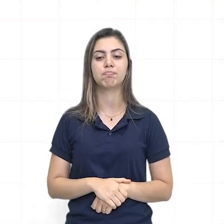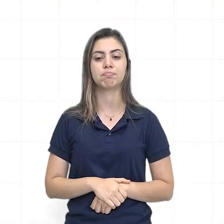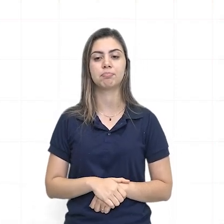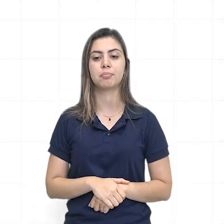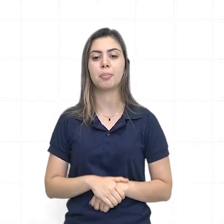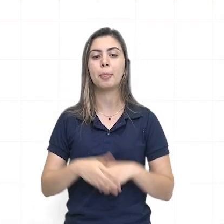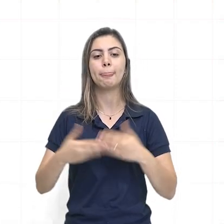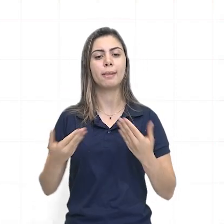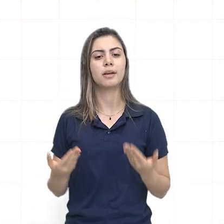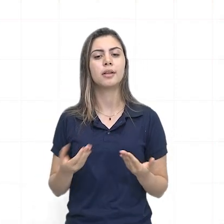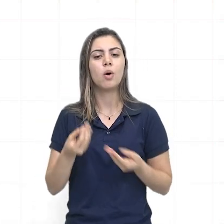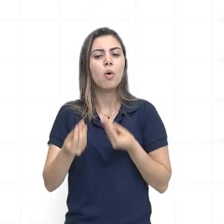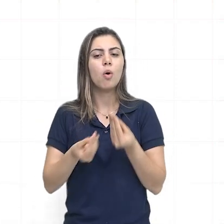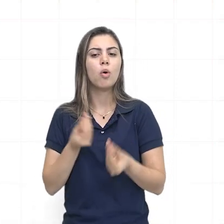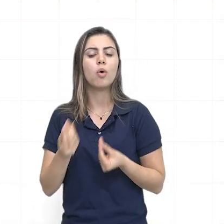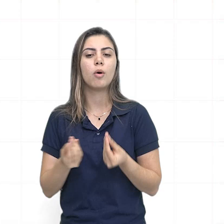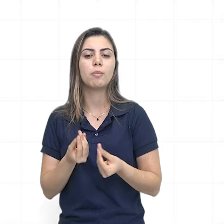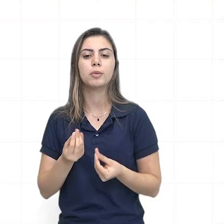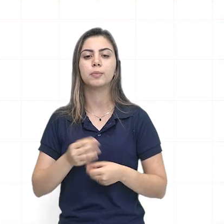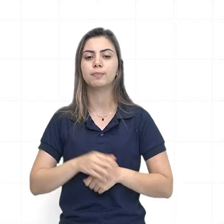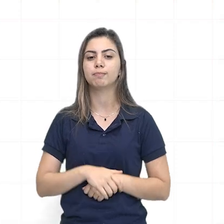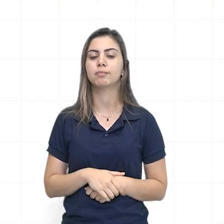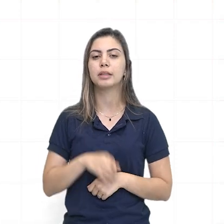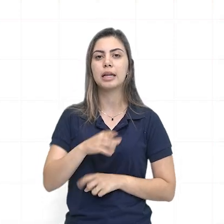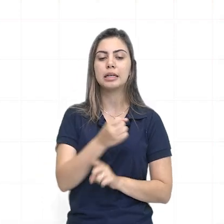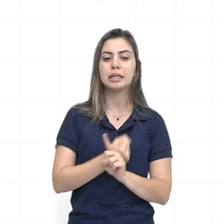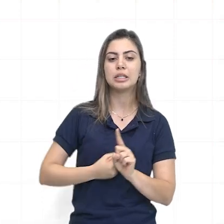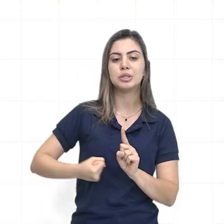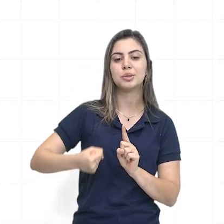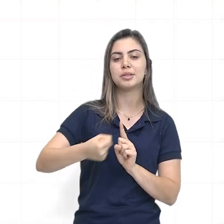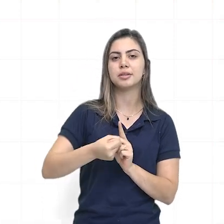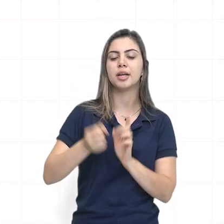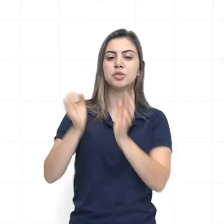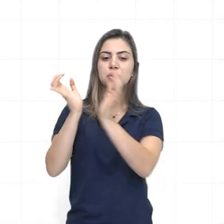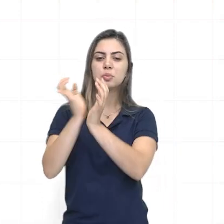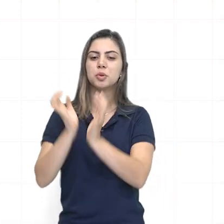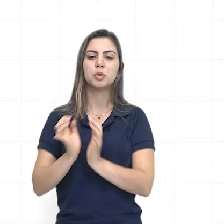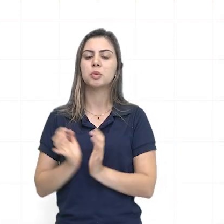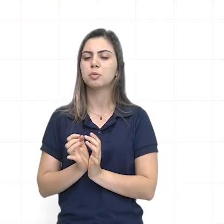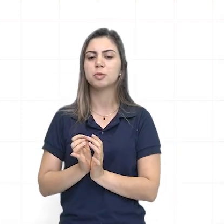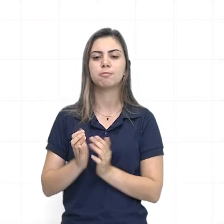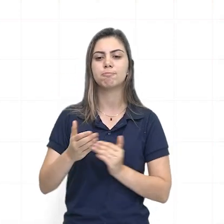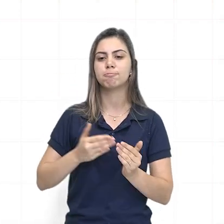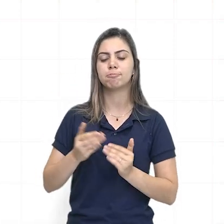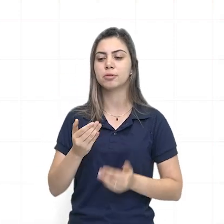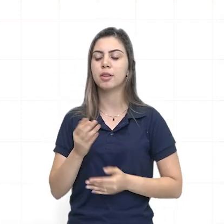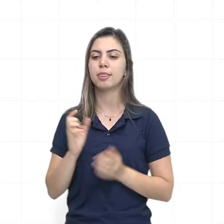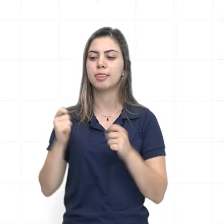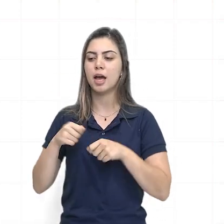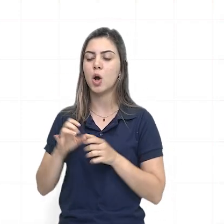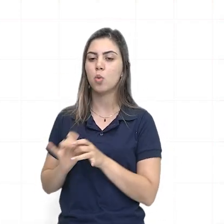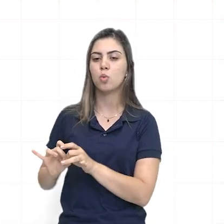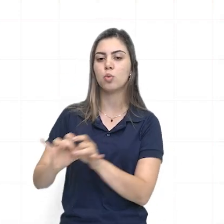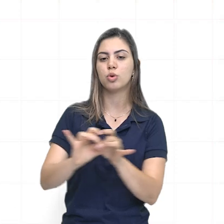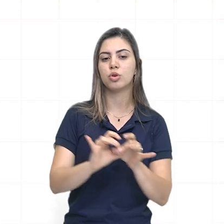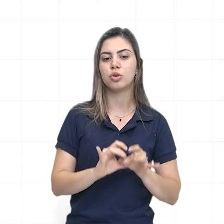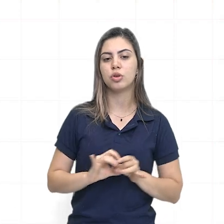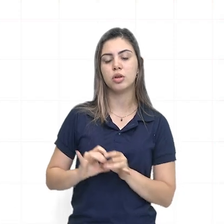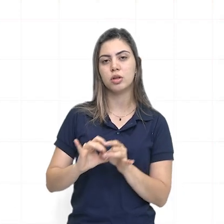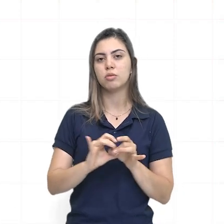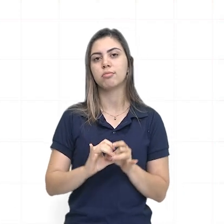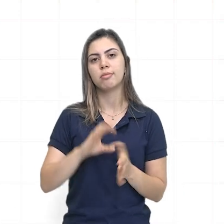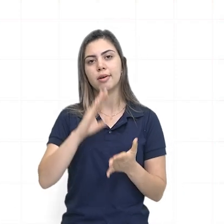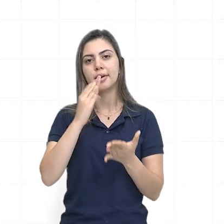reduziu as distâncias sociais e uniu as pessoas em crenças